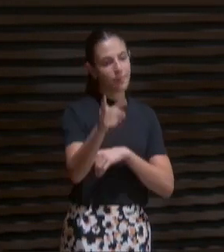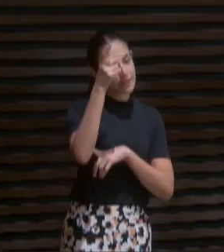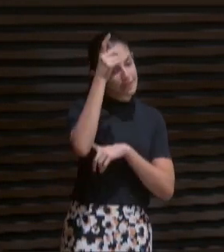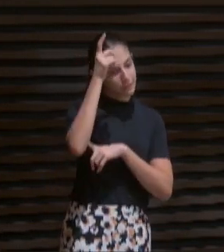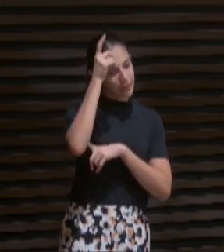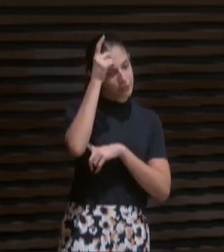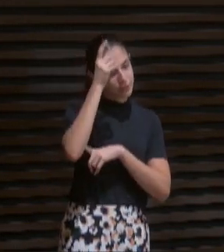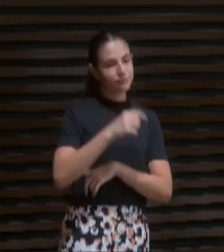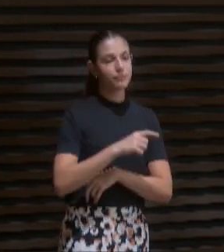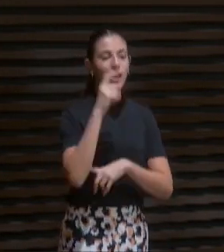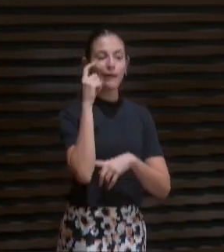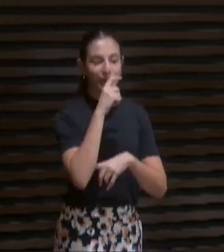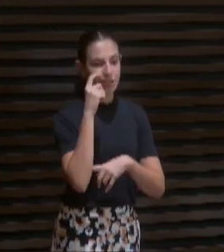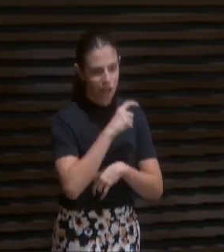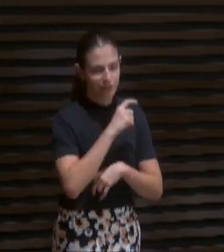É o engano.